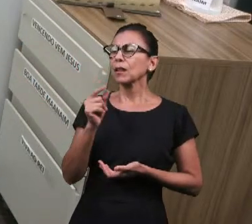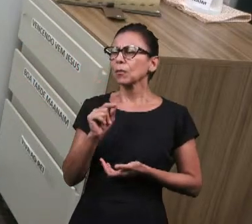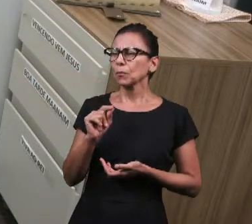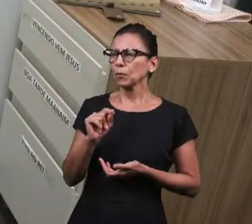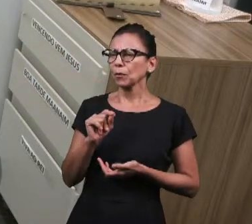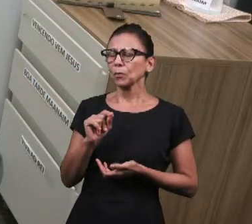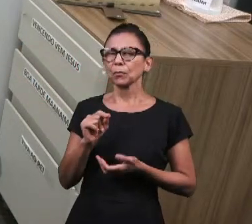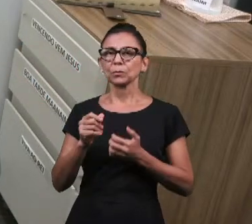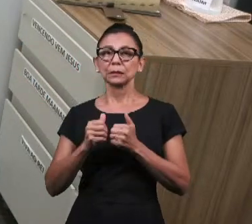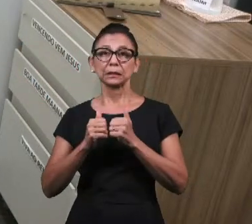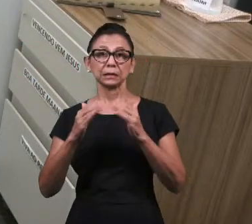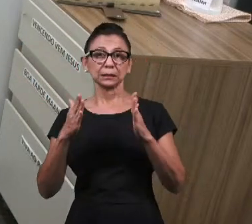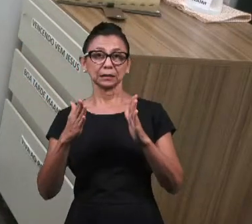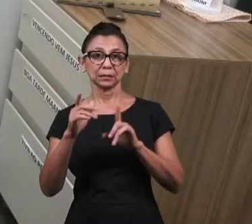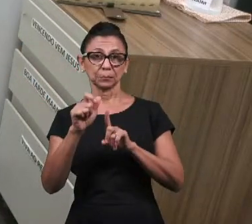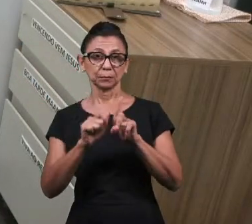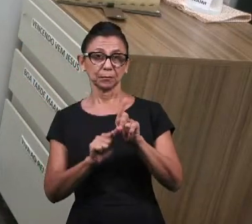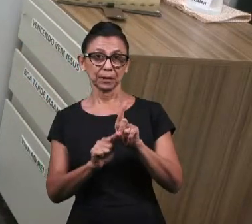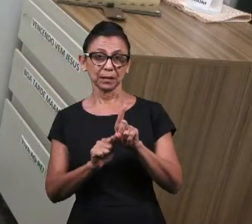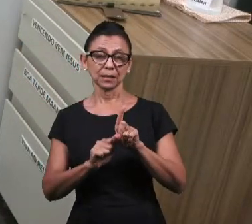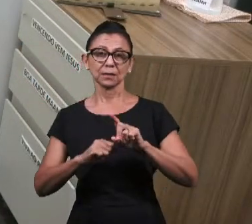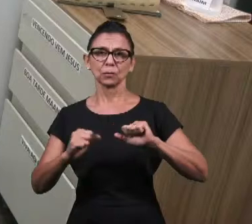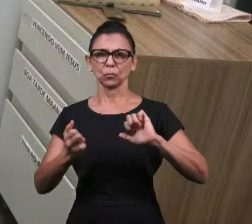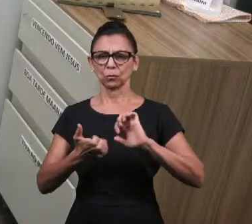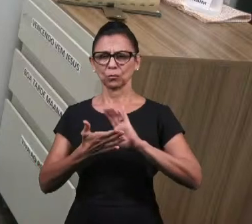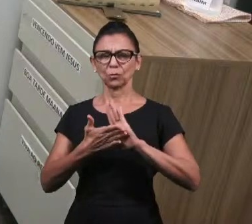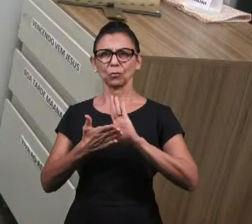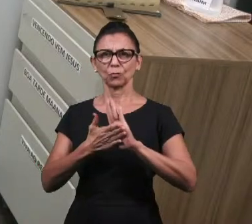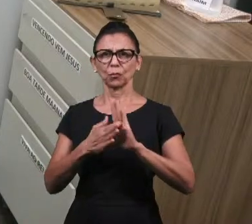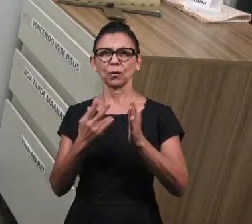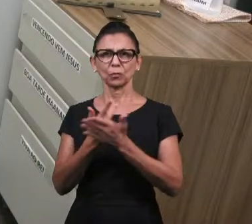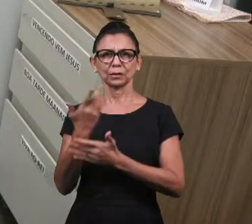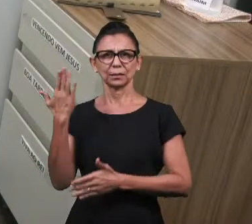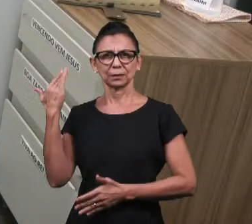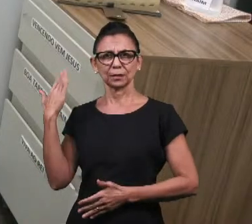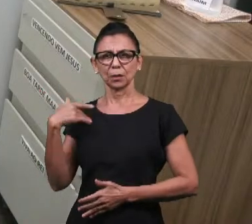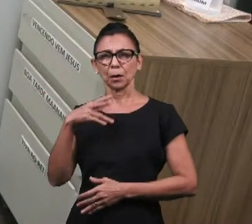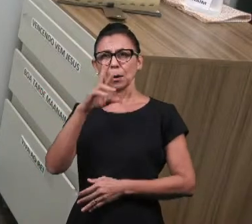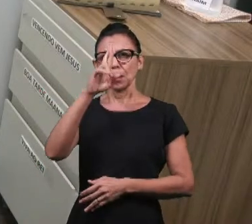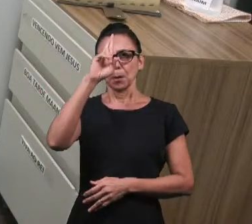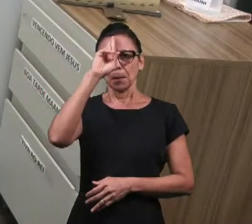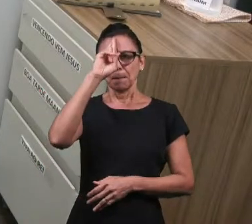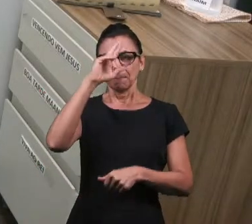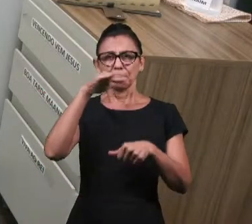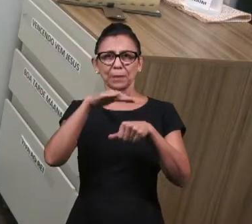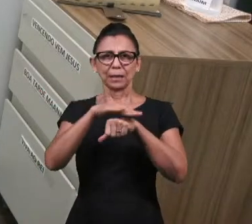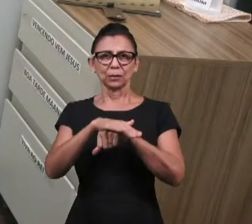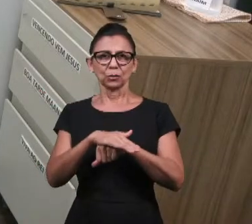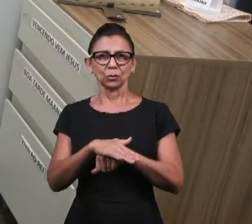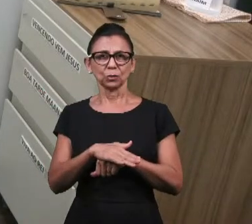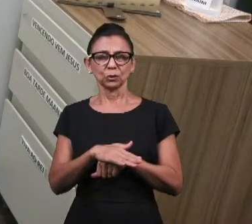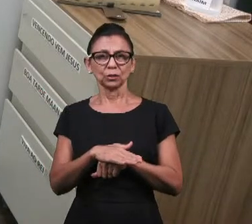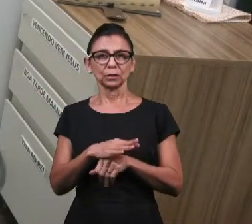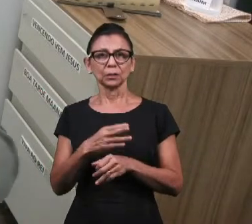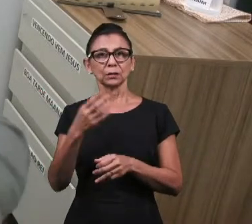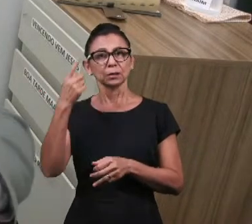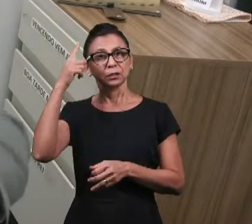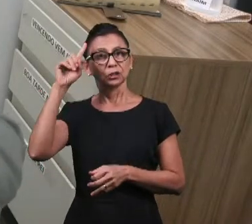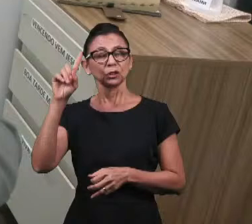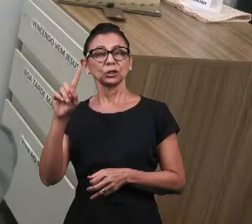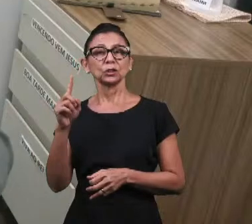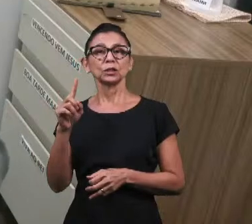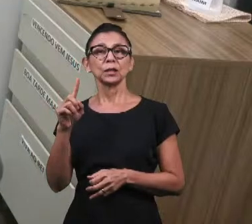iniciamos com louvor, né? Meia-noite do dia primeiro, tivemos ali aquele momento tão especial de glorificação, quando